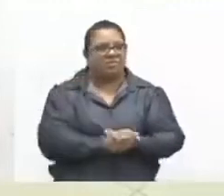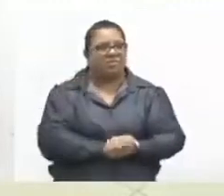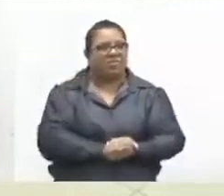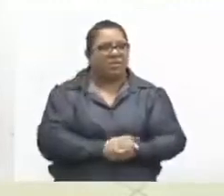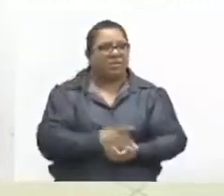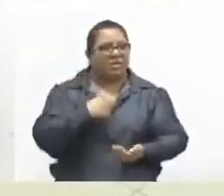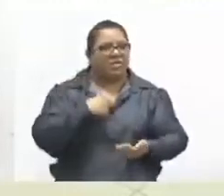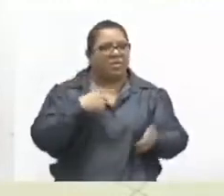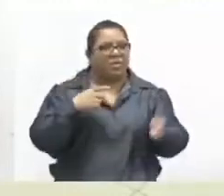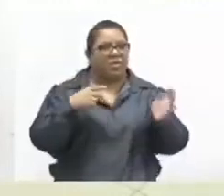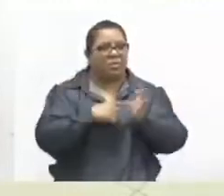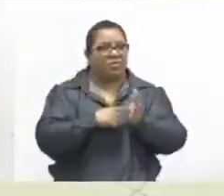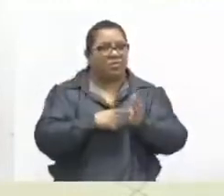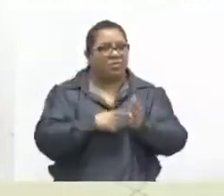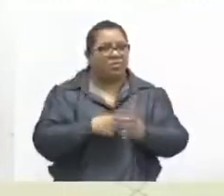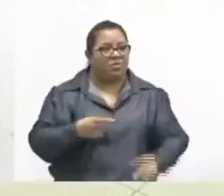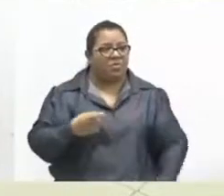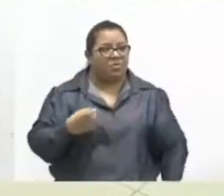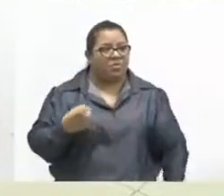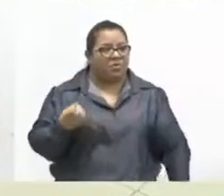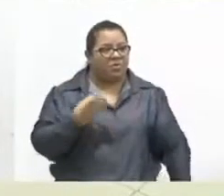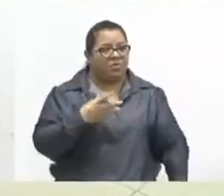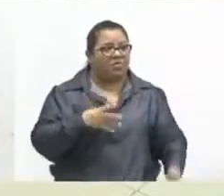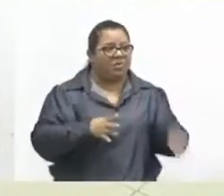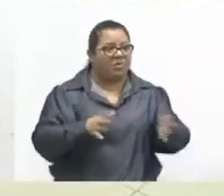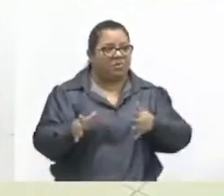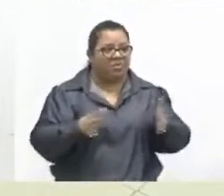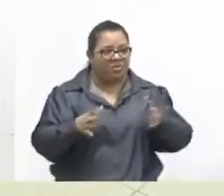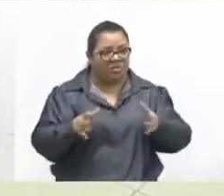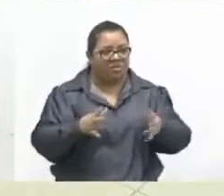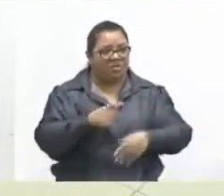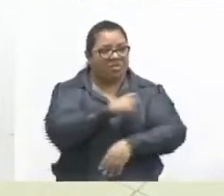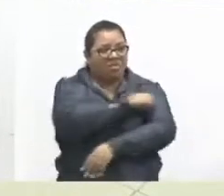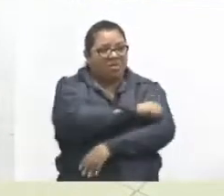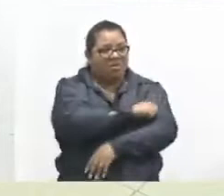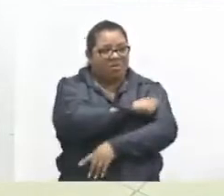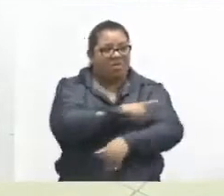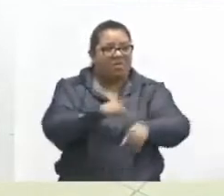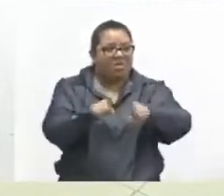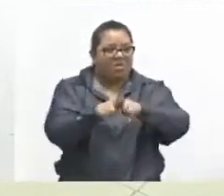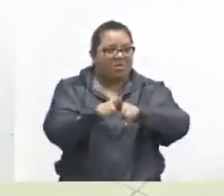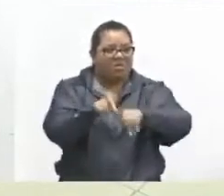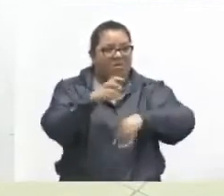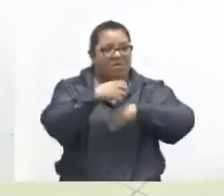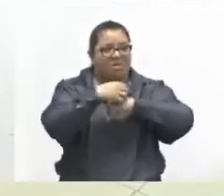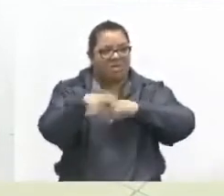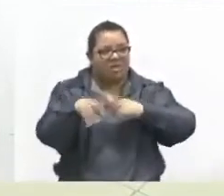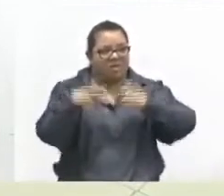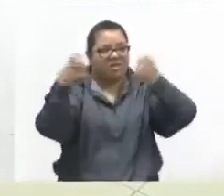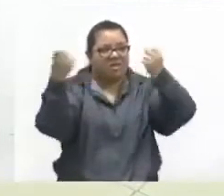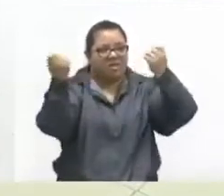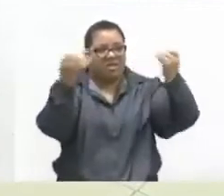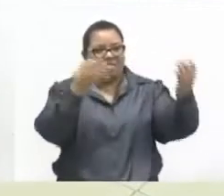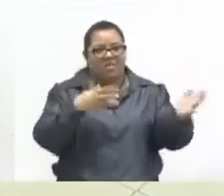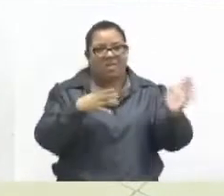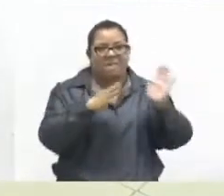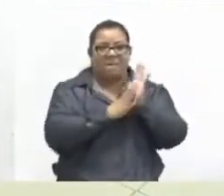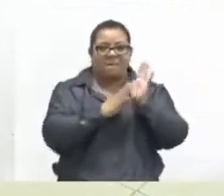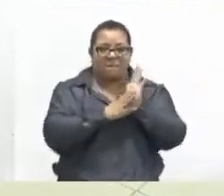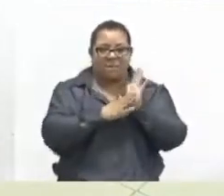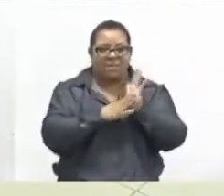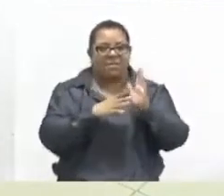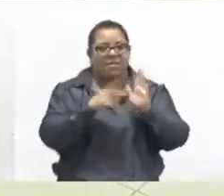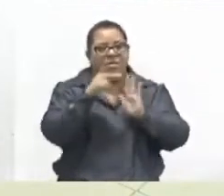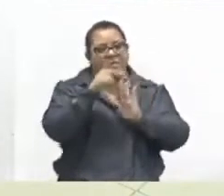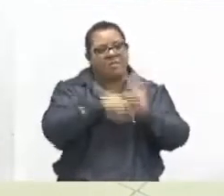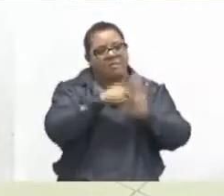Meu objetivo, eu acho que é elucidar um pouco da assistência estudantil e trazer também para a gente a explicação da proposta do plano de assistência estudantil